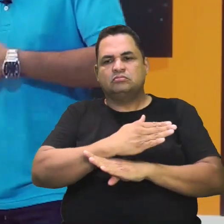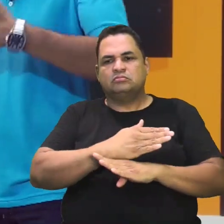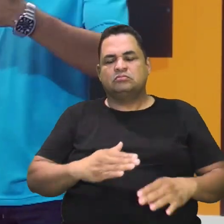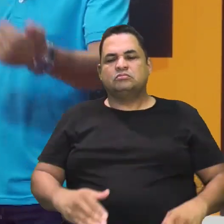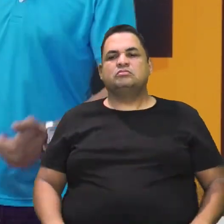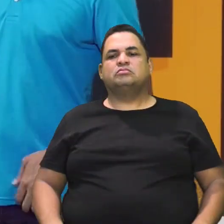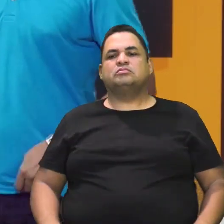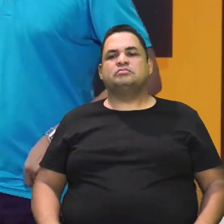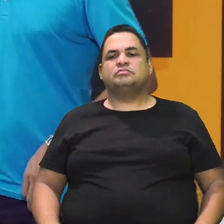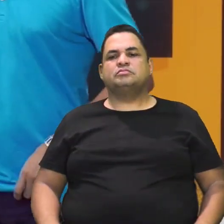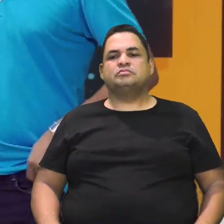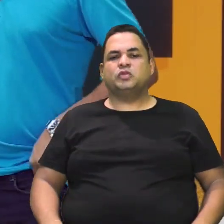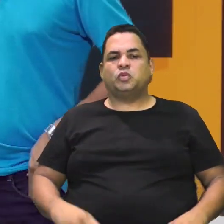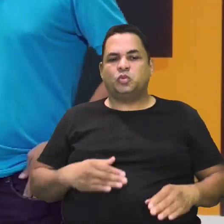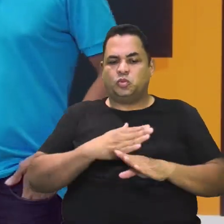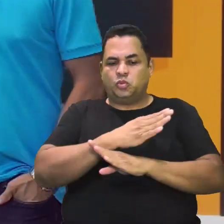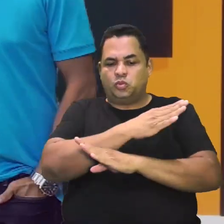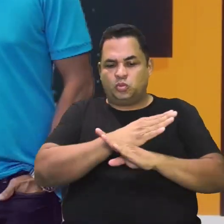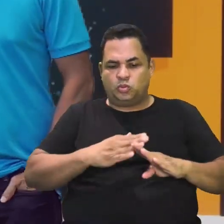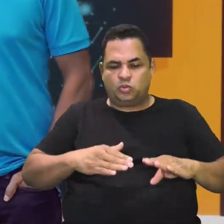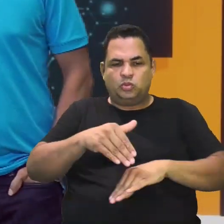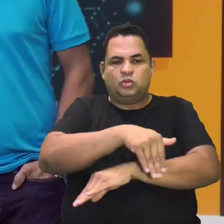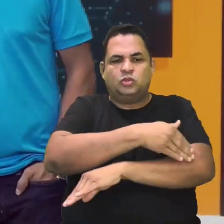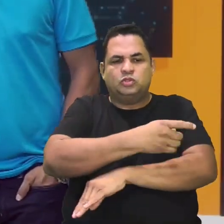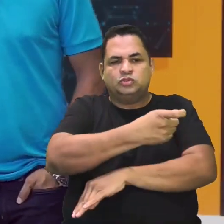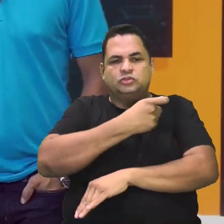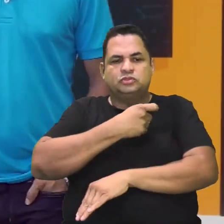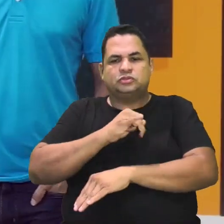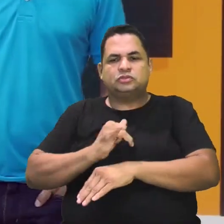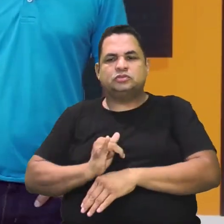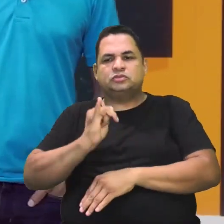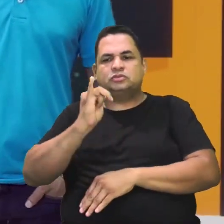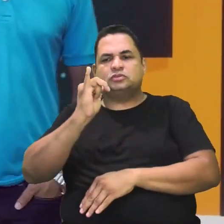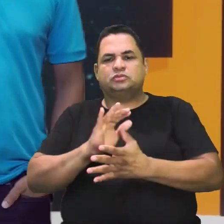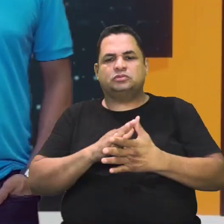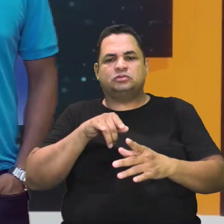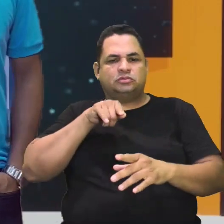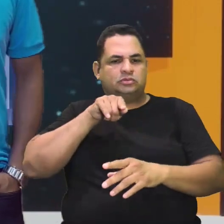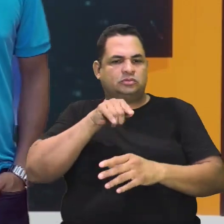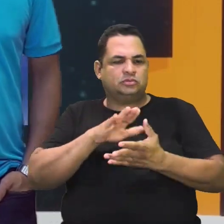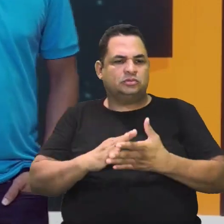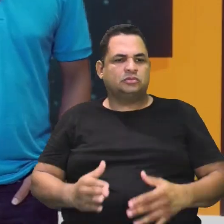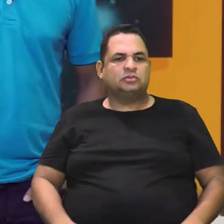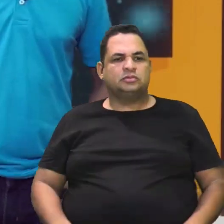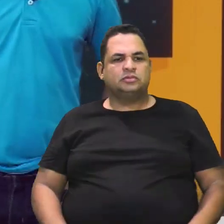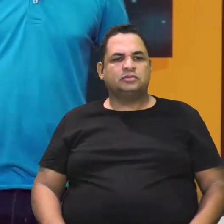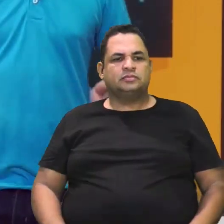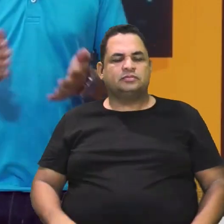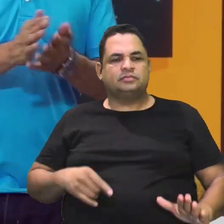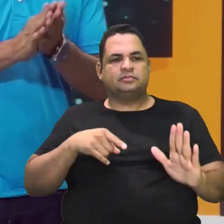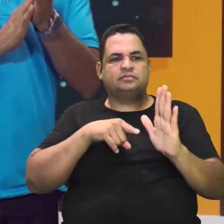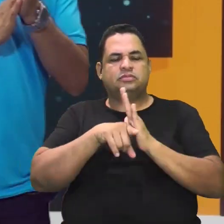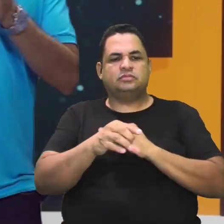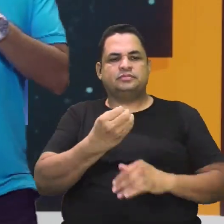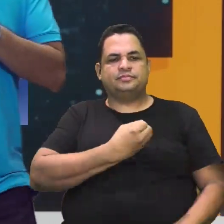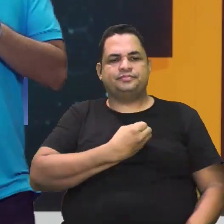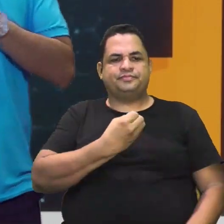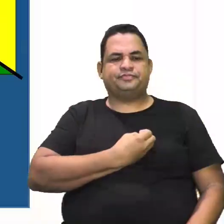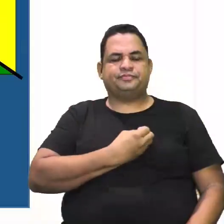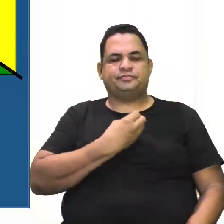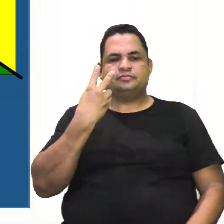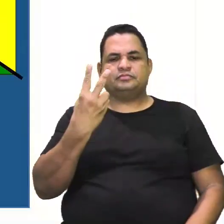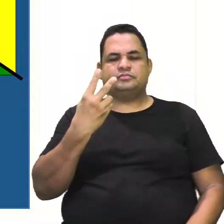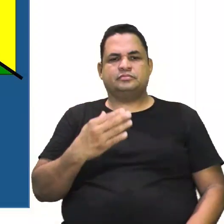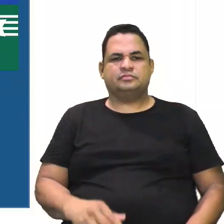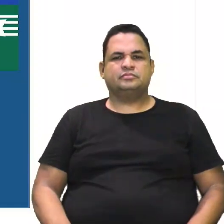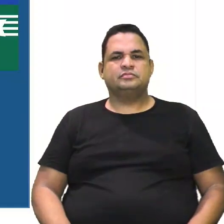a Rua X e a Rua Y. E se cruzou, é concorrente. Perfeito. Perfeito? Vamos lá então? Pergunta de número